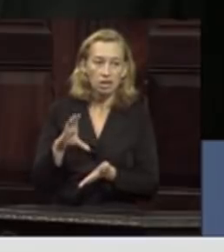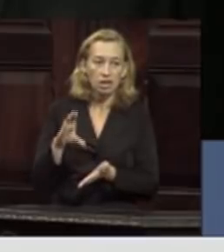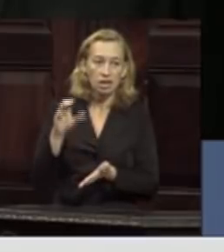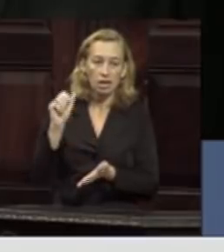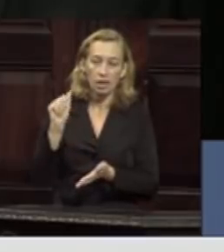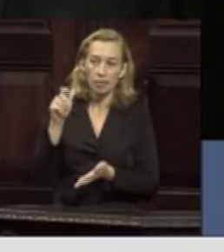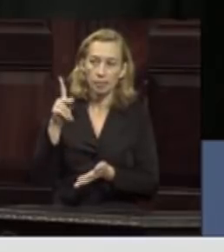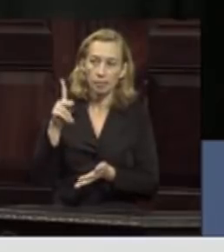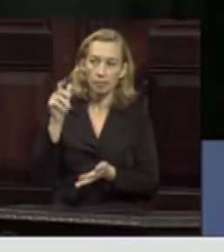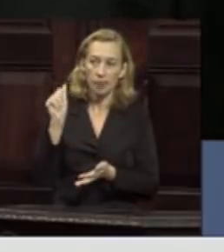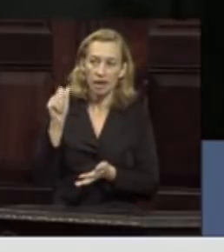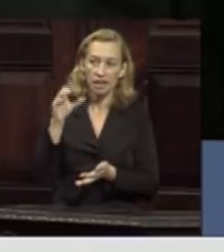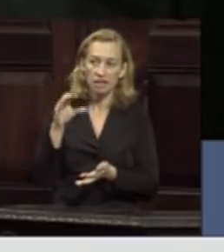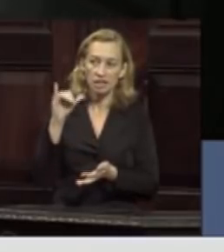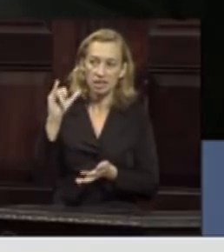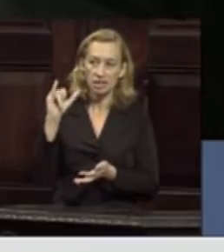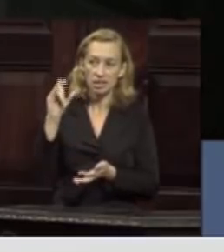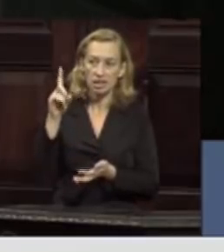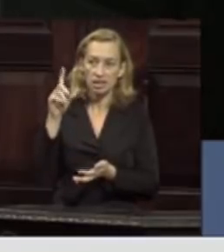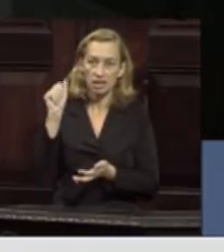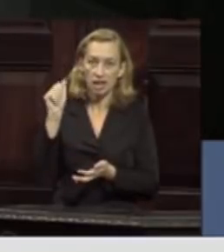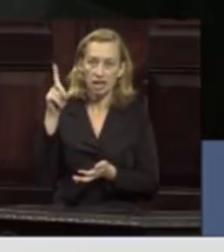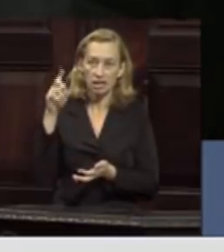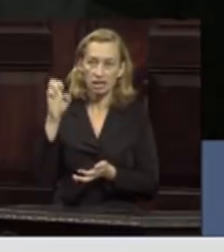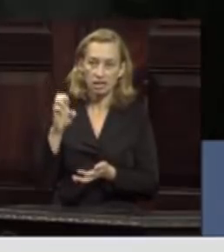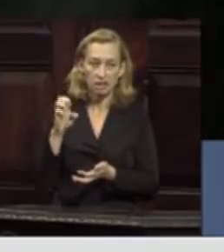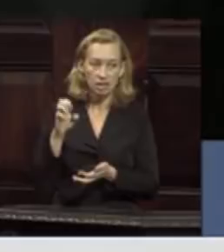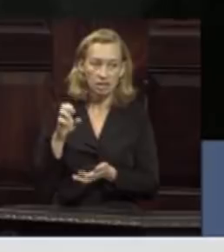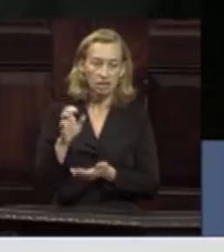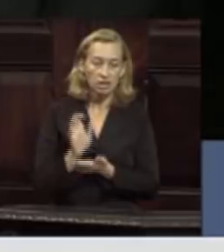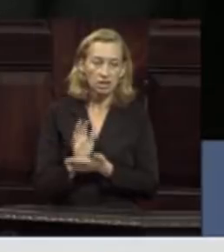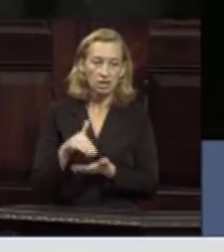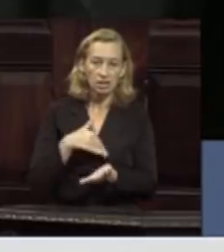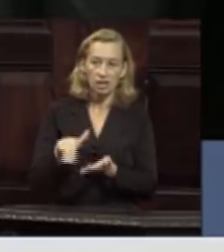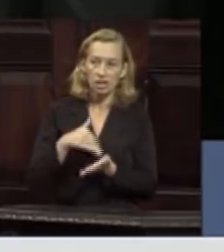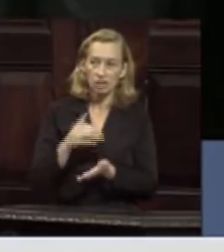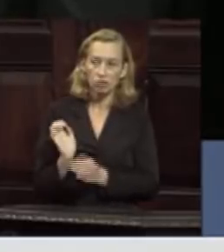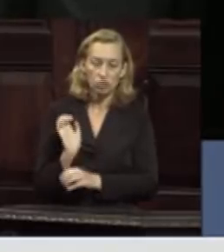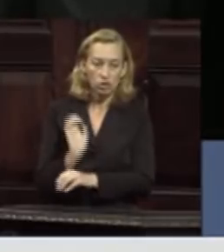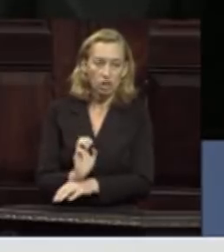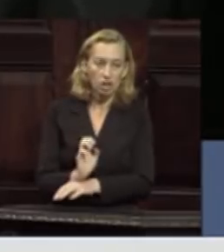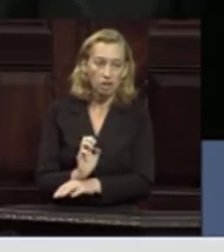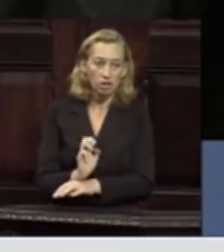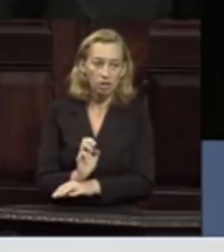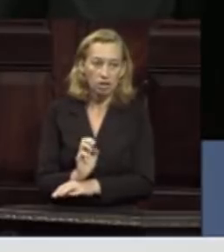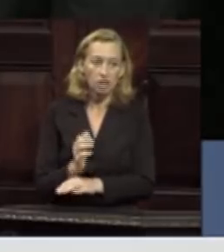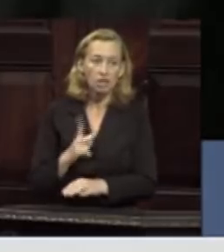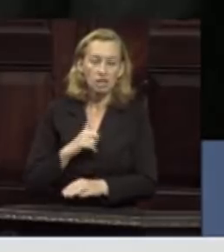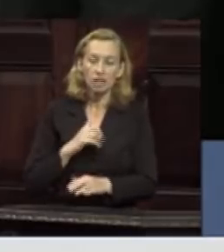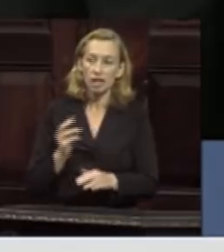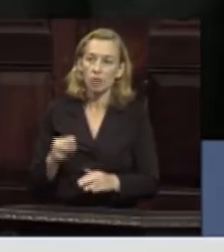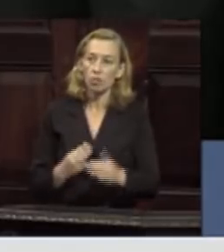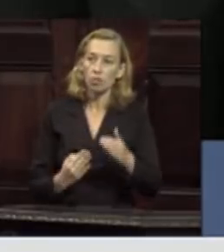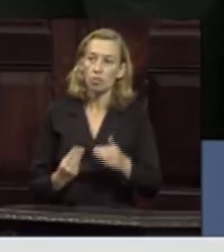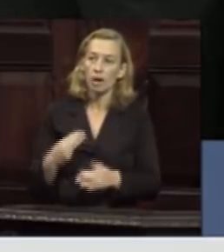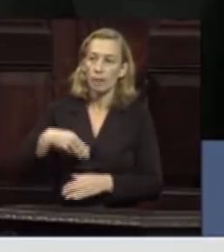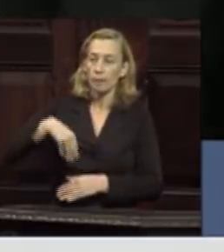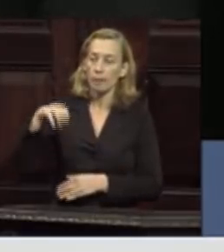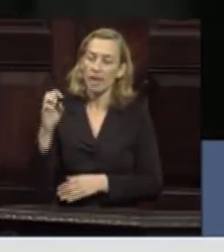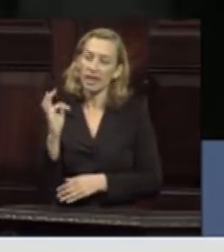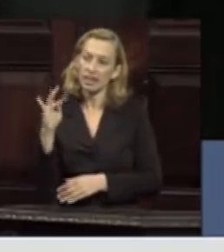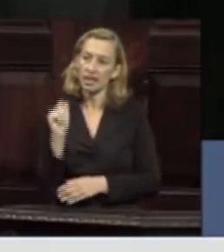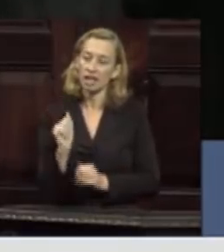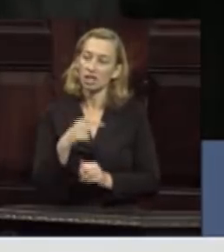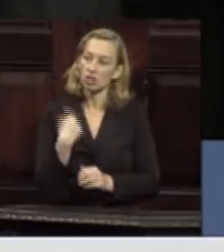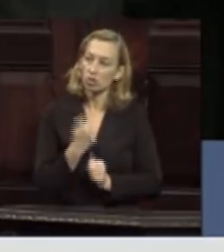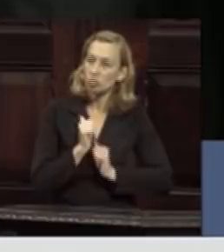e o combate é central para o Estado, porém é necessário, faz-se necessário que se agregue uma meta para que nós possamos acompanhar